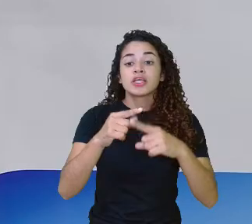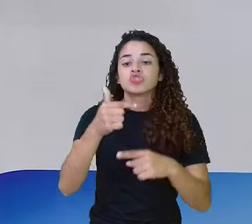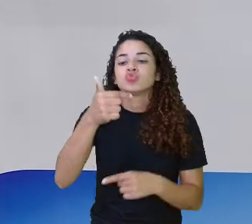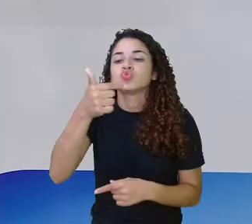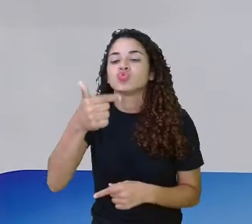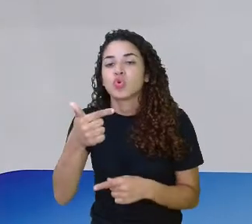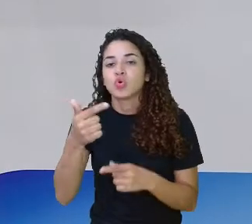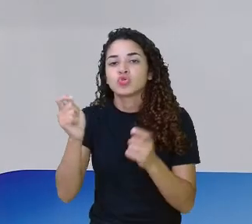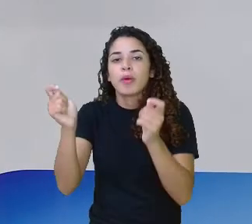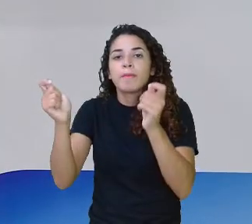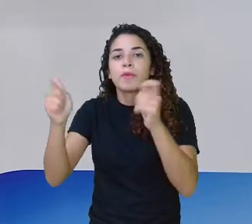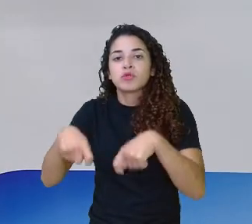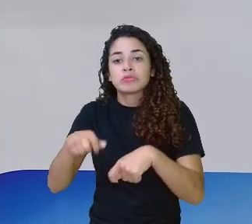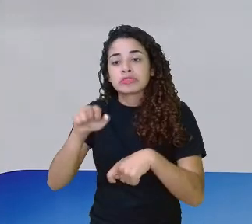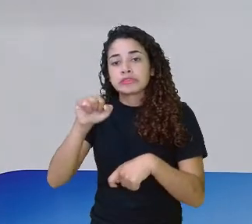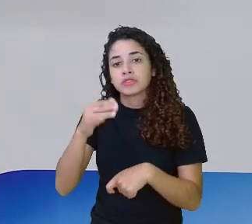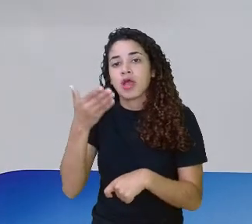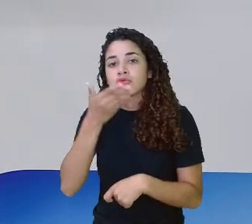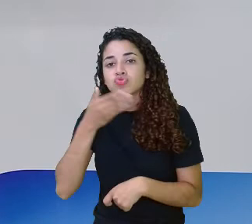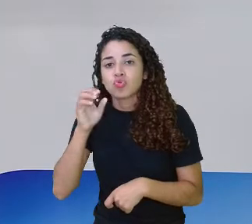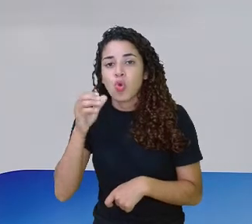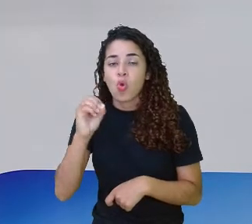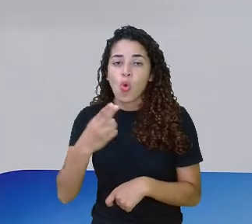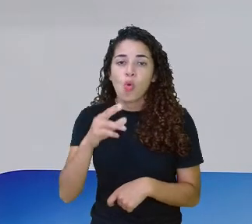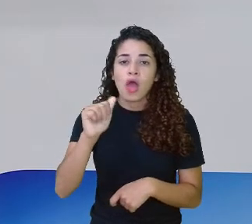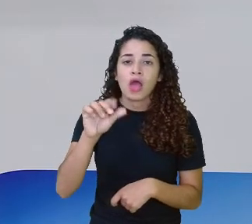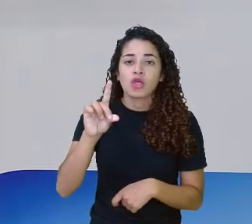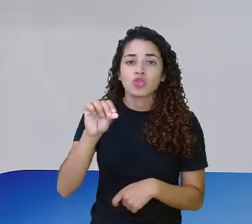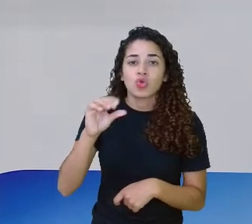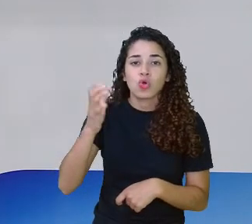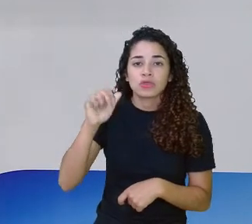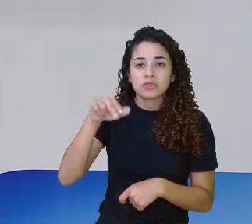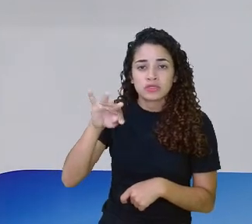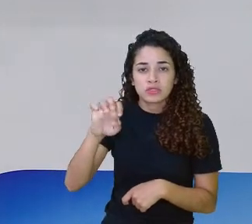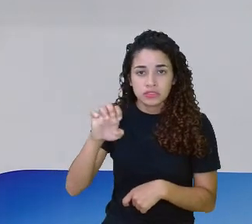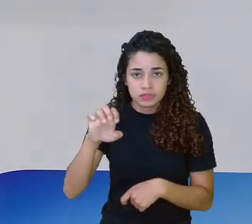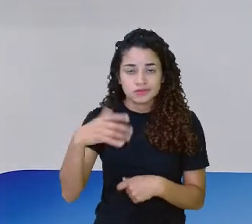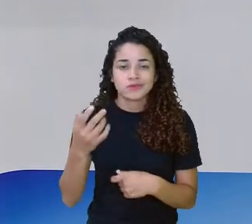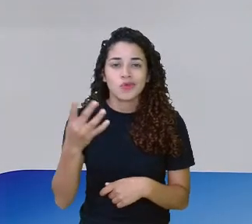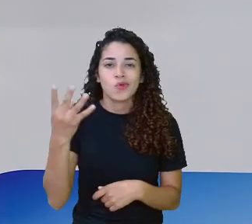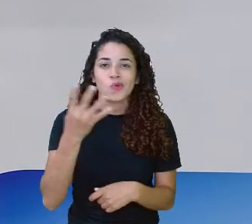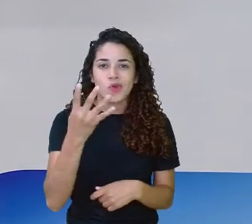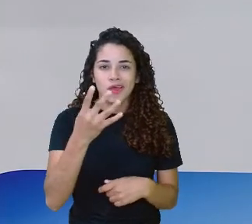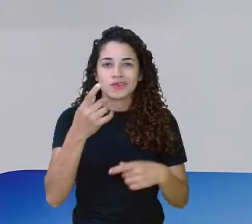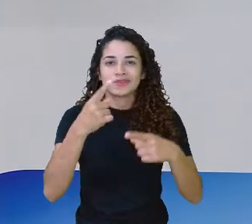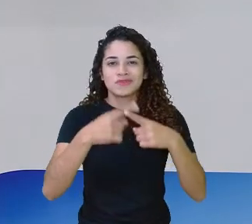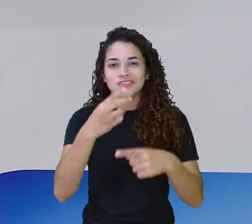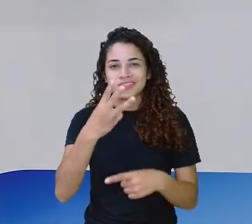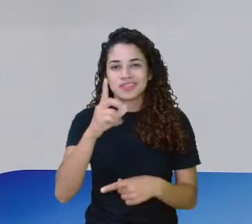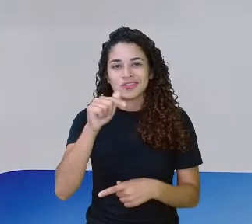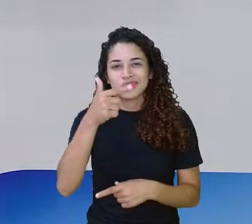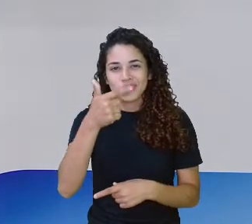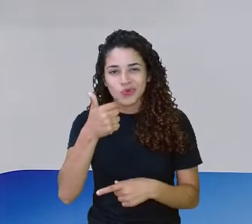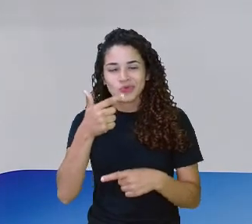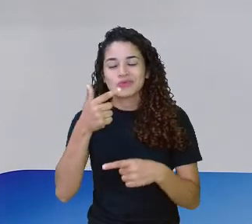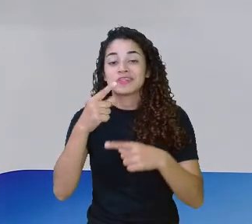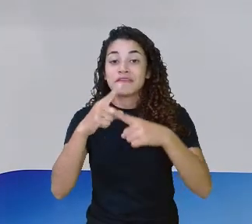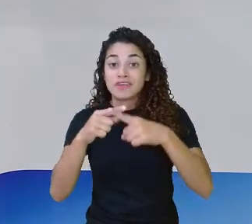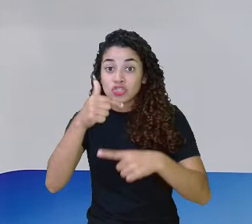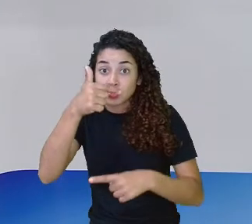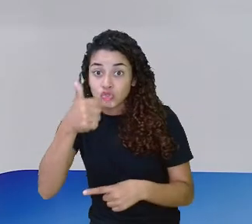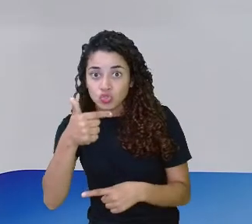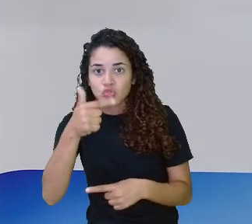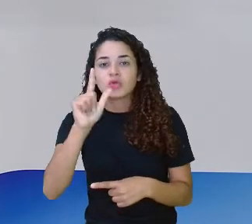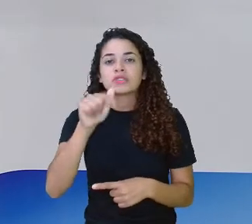2 possibilidades, o açúcar e o adoçante. 4 vezes 3, 12. 12 vezes